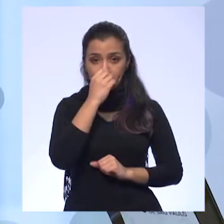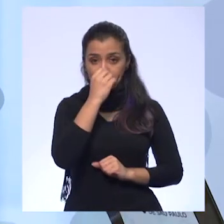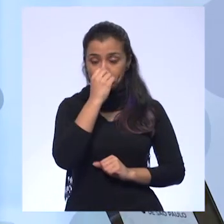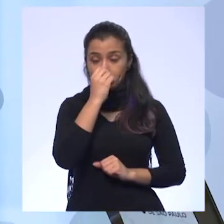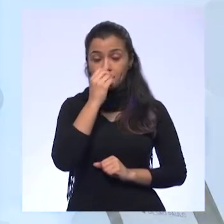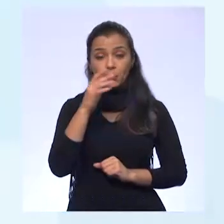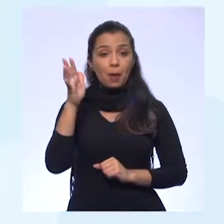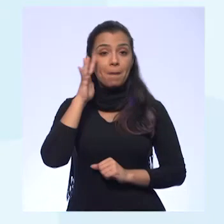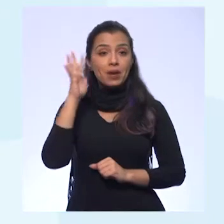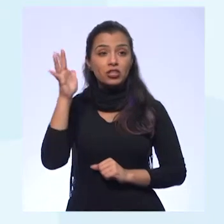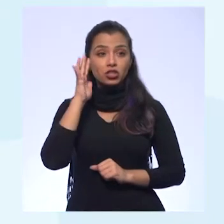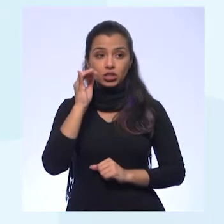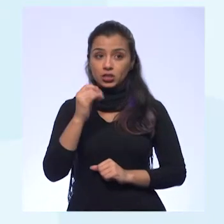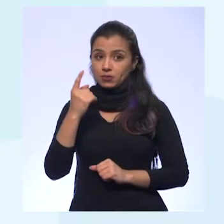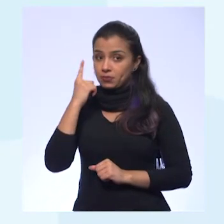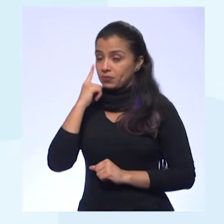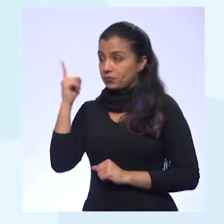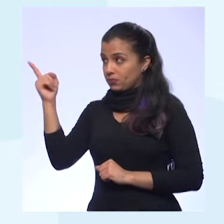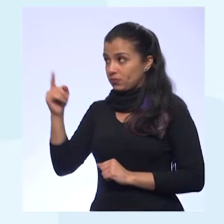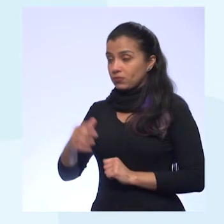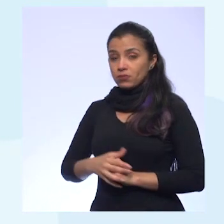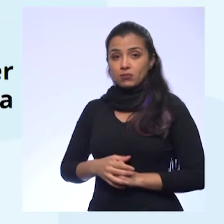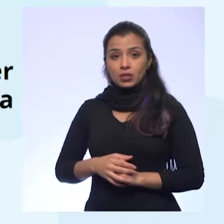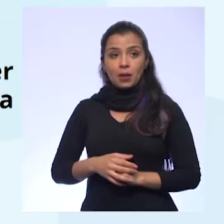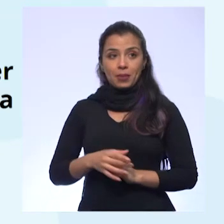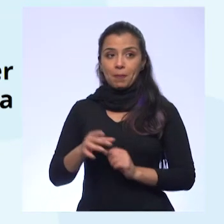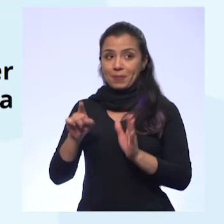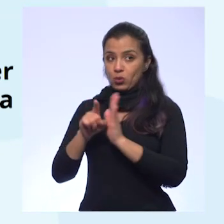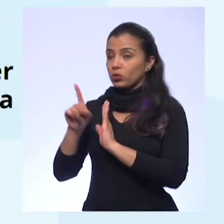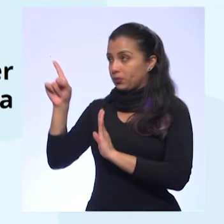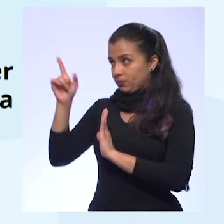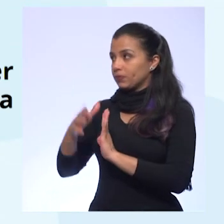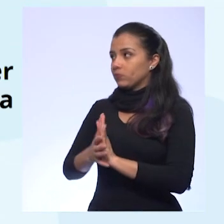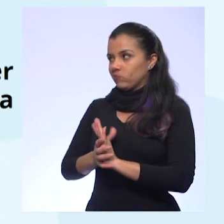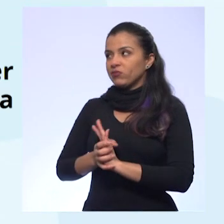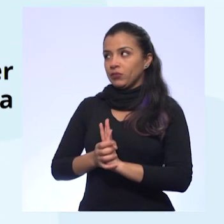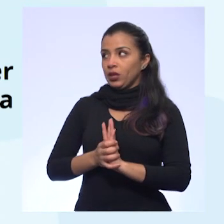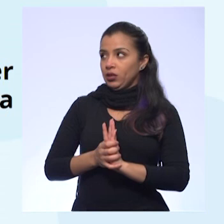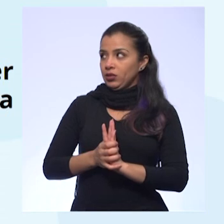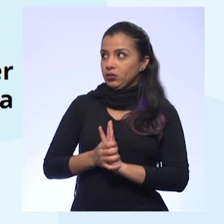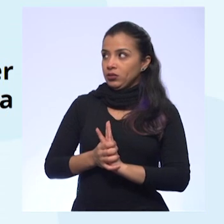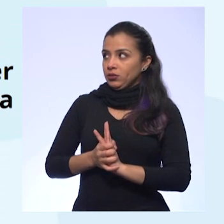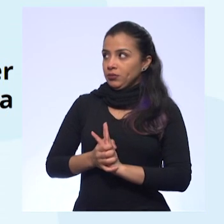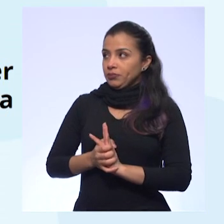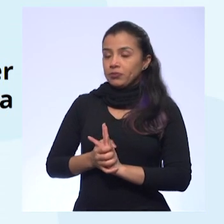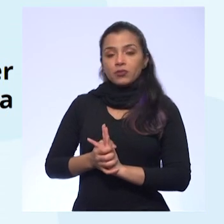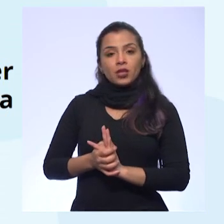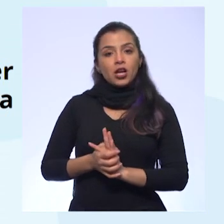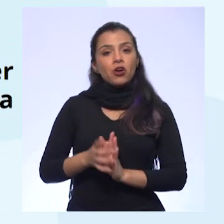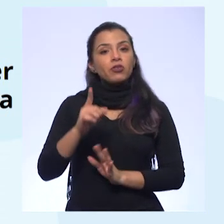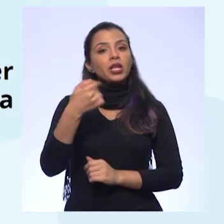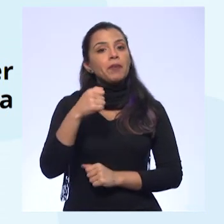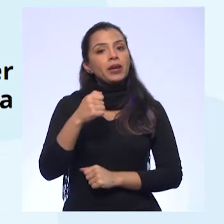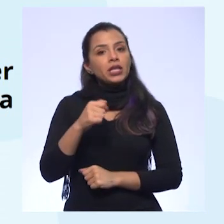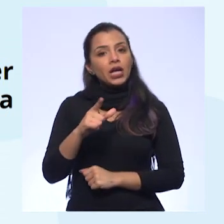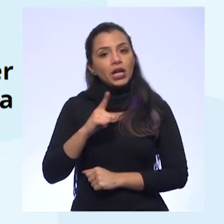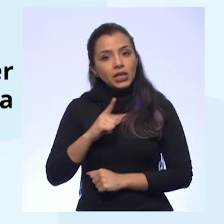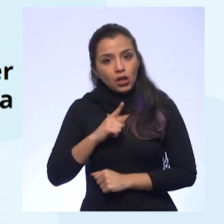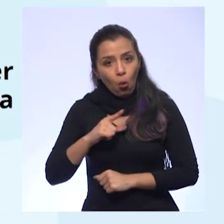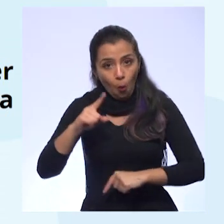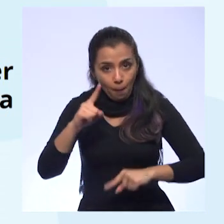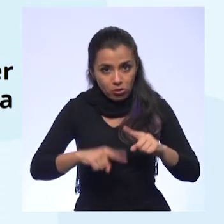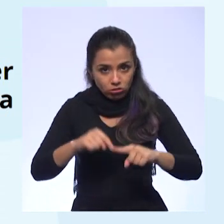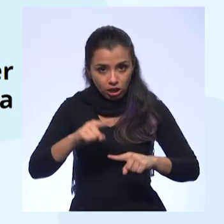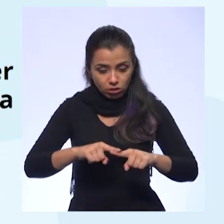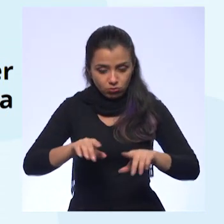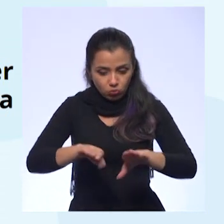vai... Na pergunta, por favor, desculpa. Ó, vamos supor que você precise retirar um objeto de 4 quilogramas de cima de uma